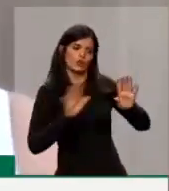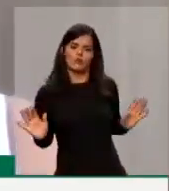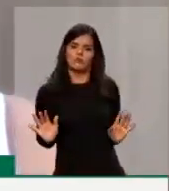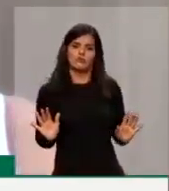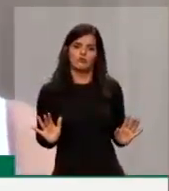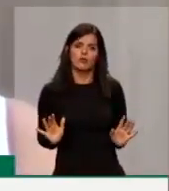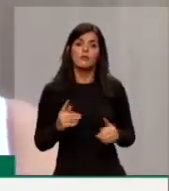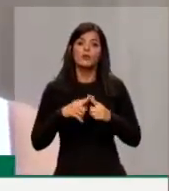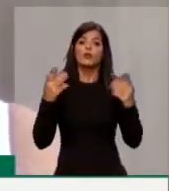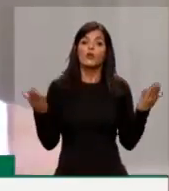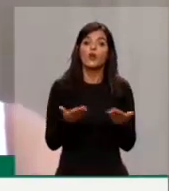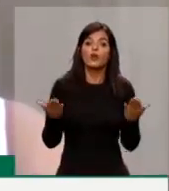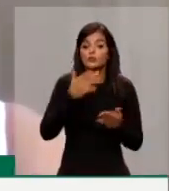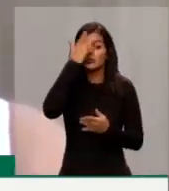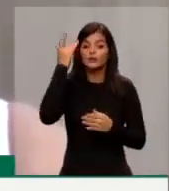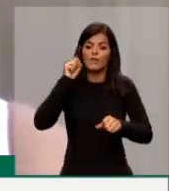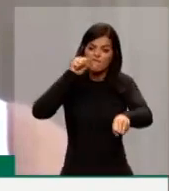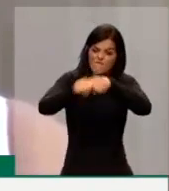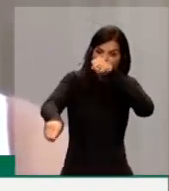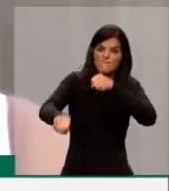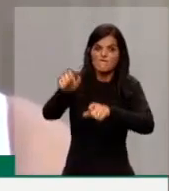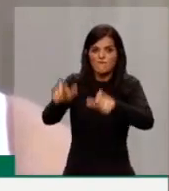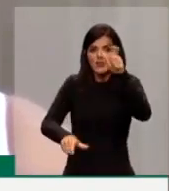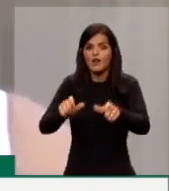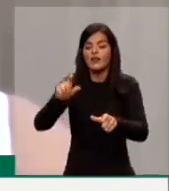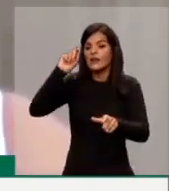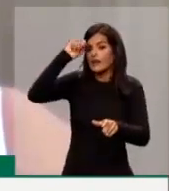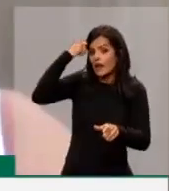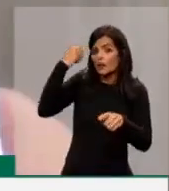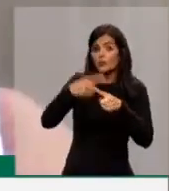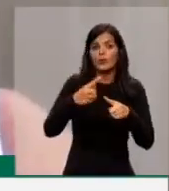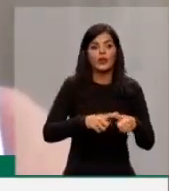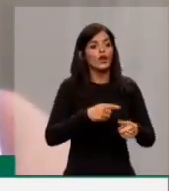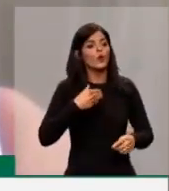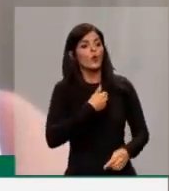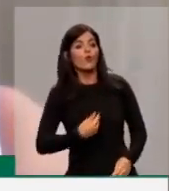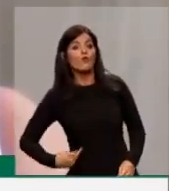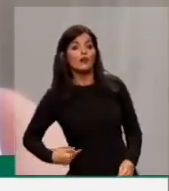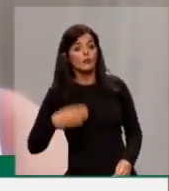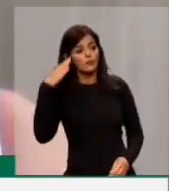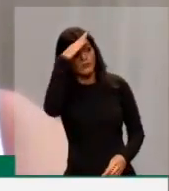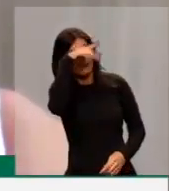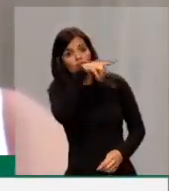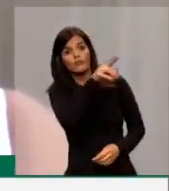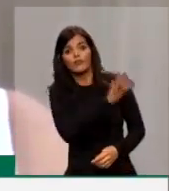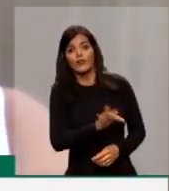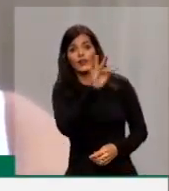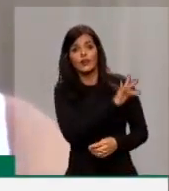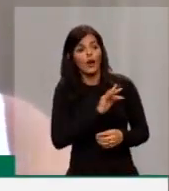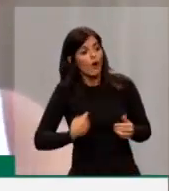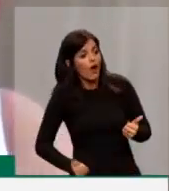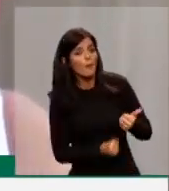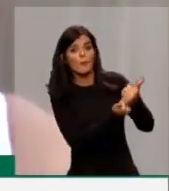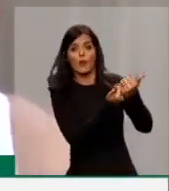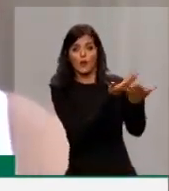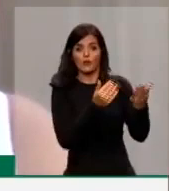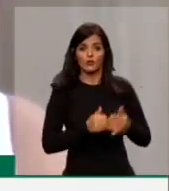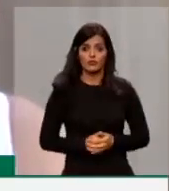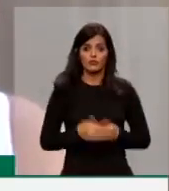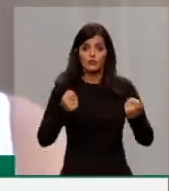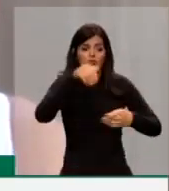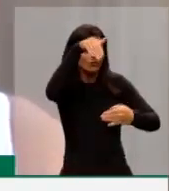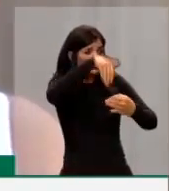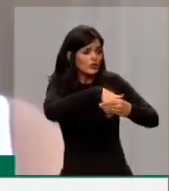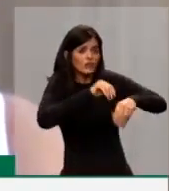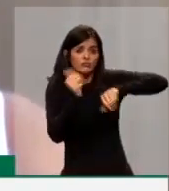as pessoas estão matando nós porque estão liberadas pelo governo federal. Então, nós precisamos virar o voto. Vamos parar de admirar